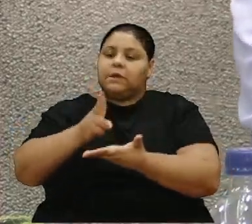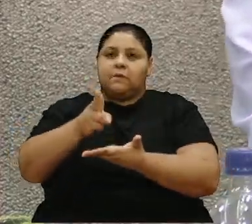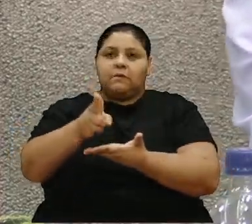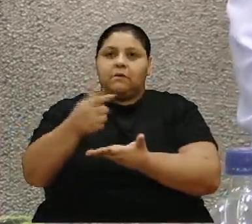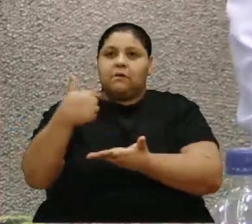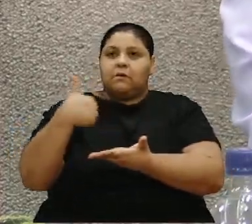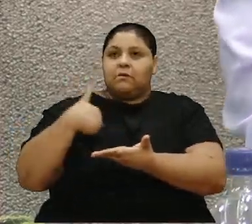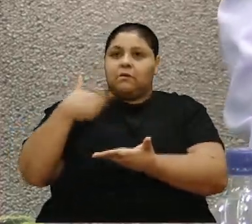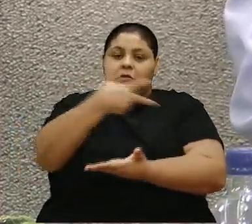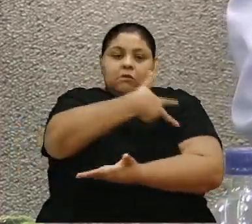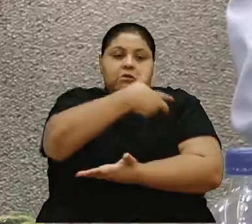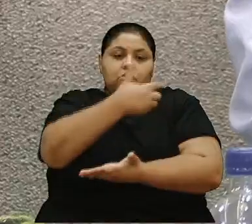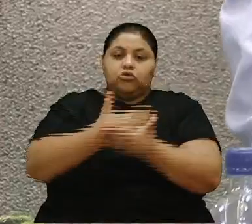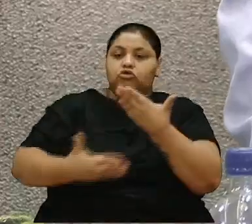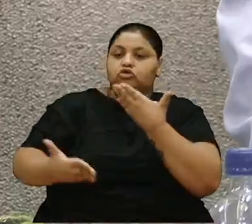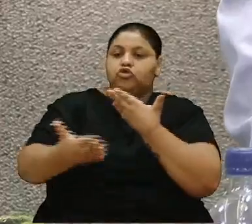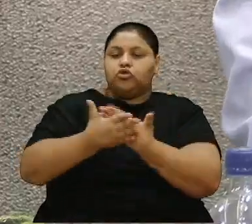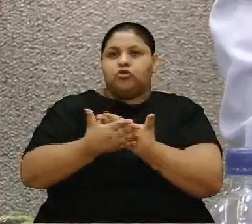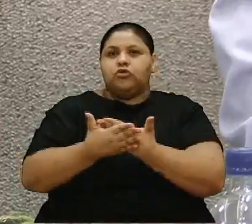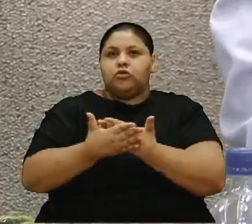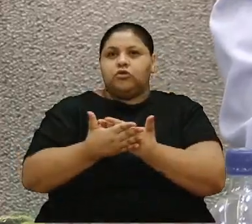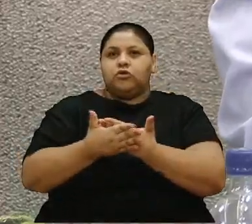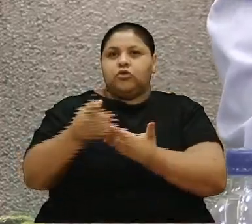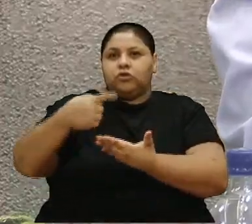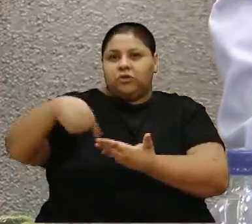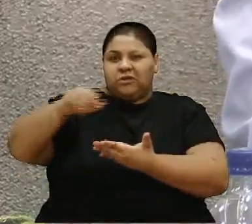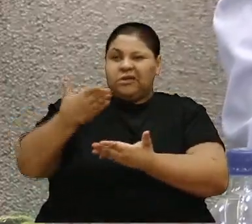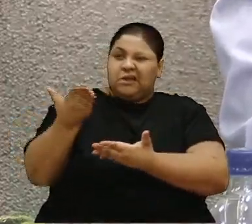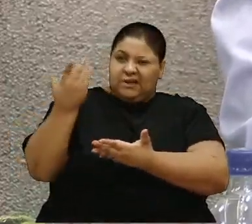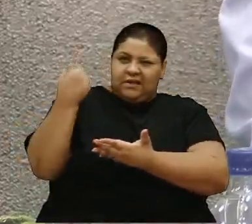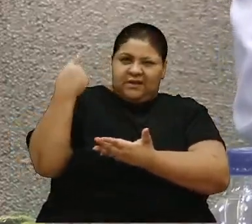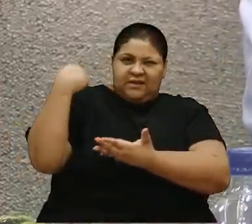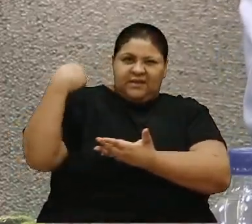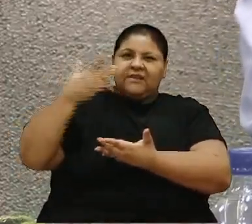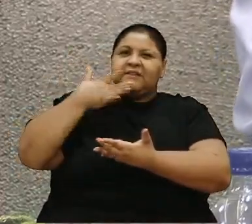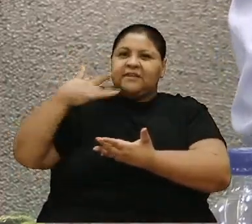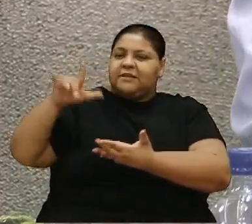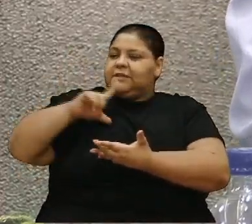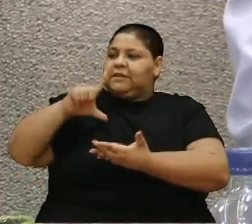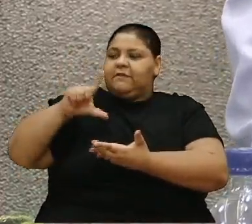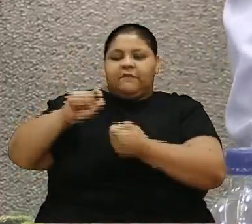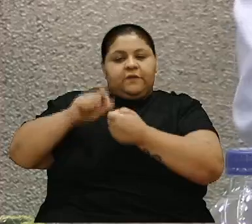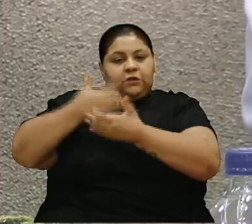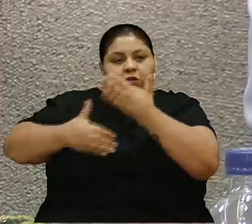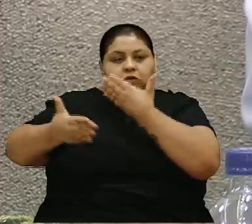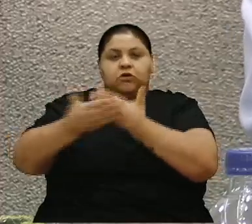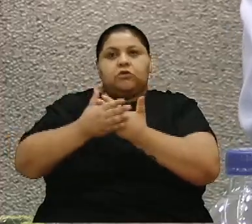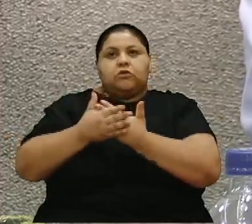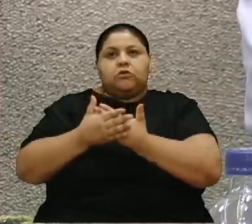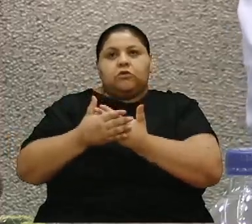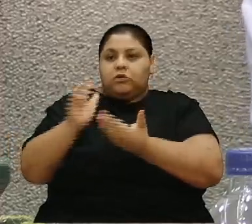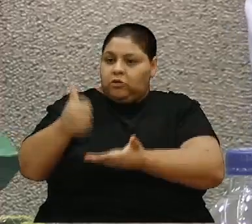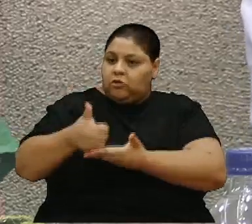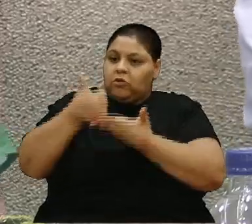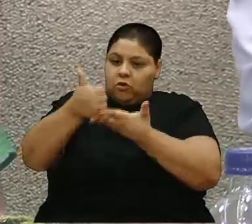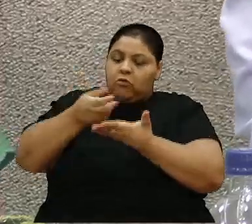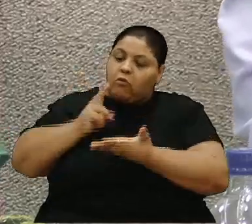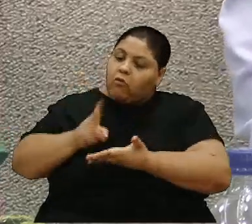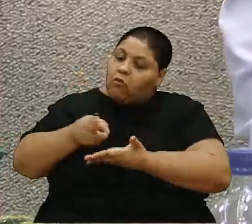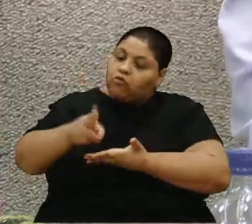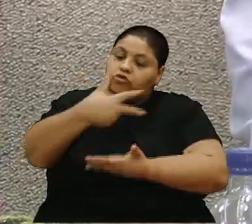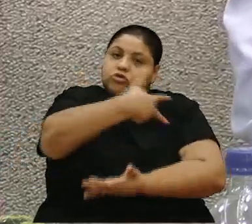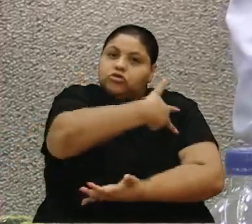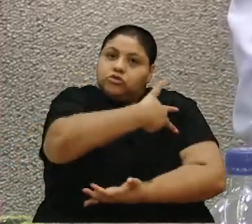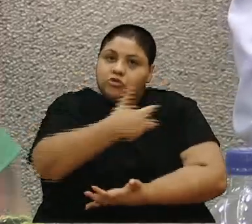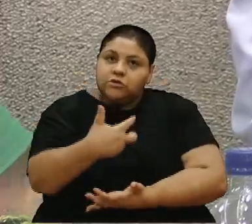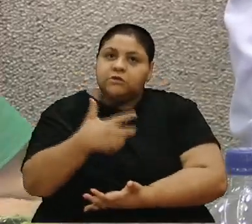me vacinei de todas as vacinas que a gente, quando era criança, teve que fazer, todas elas. E sou favorável que a gente continue vacinando